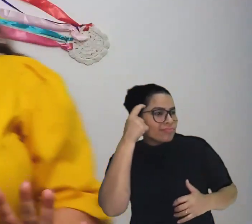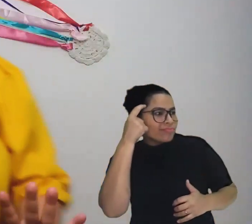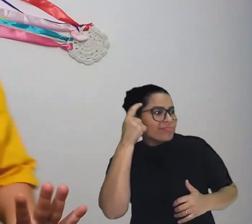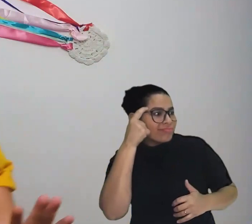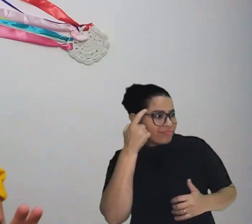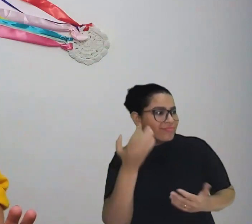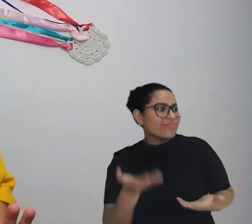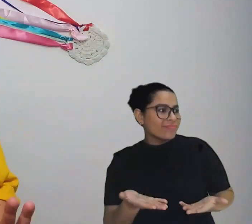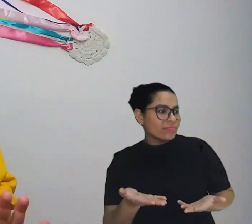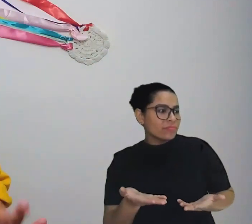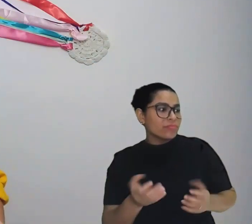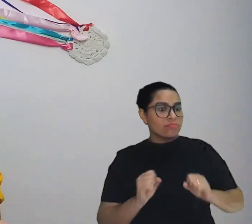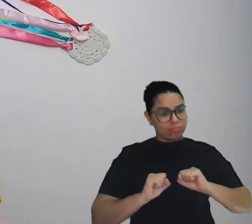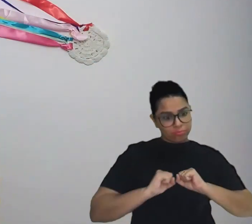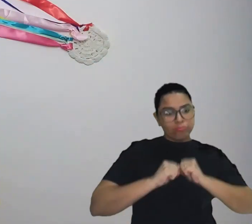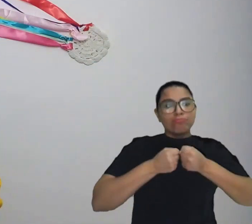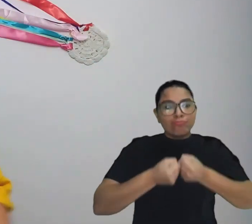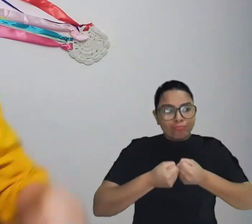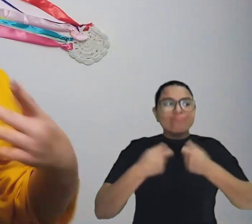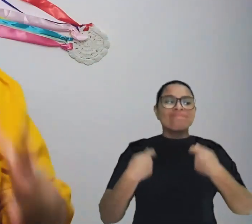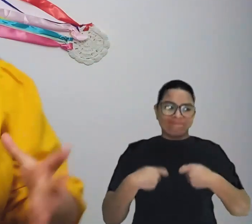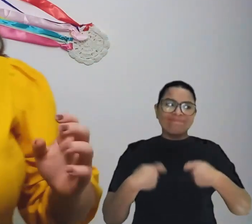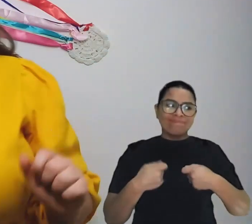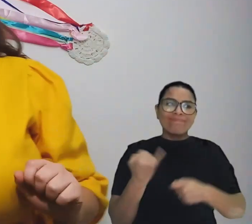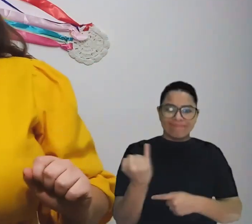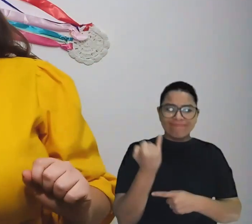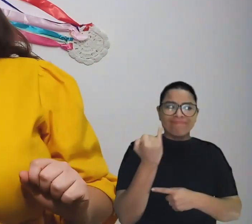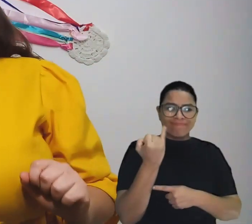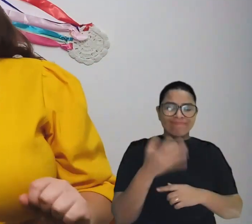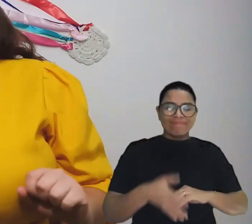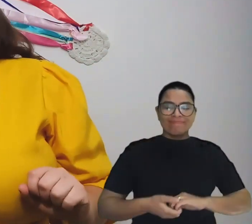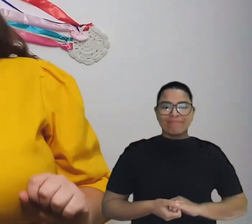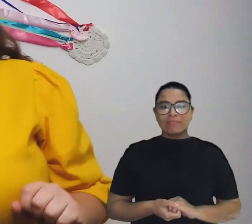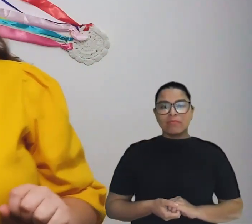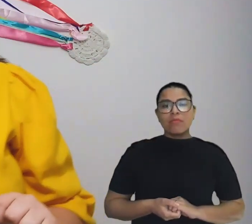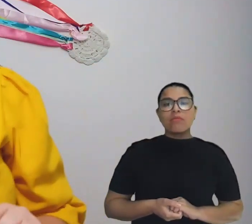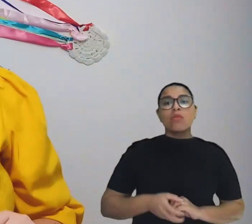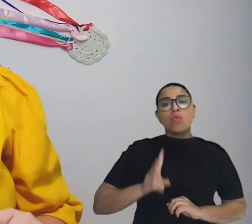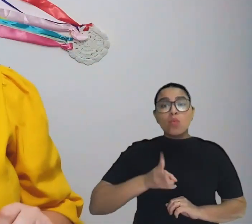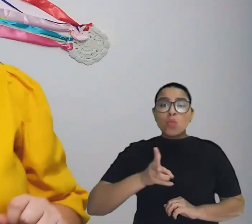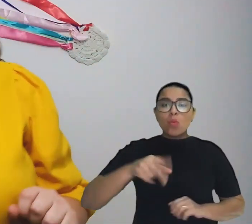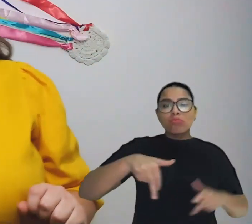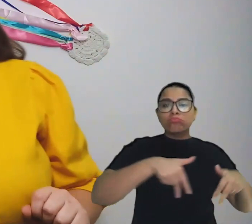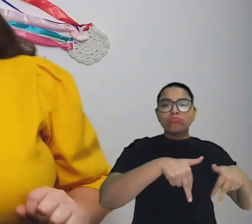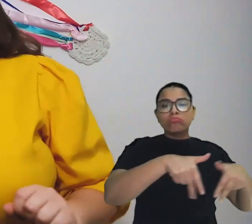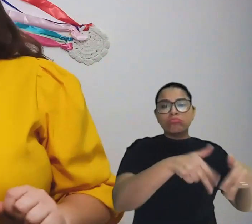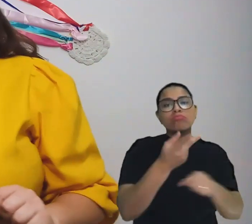a pena todo esse esforço. E continuaram caminhando para procurar água.